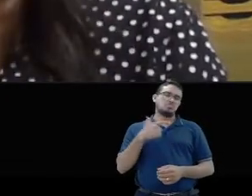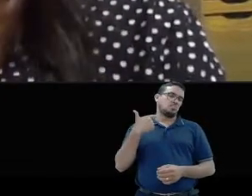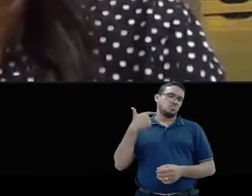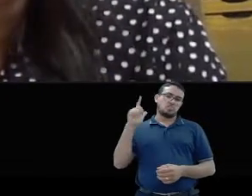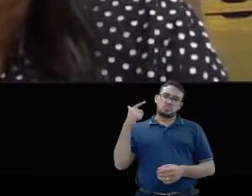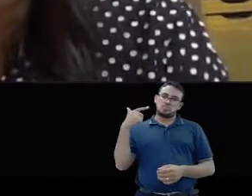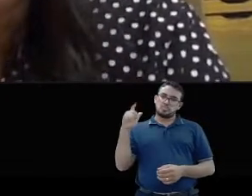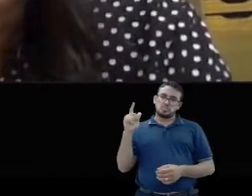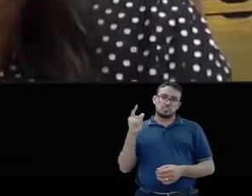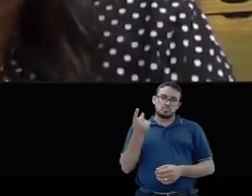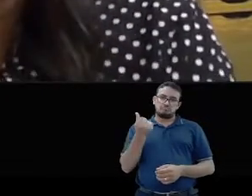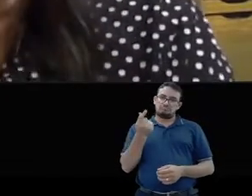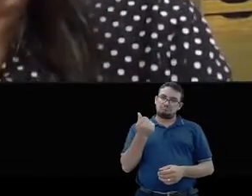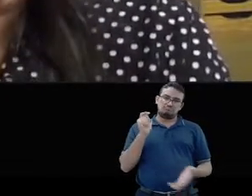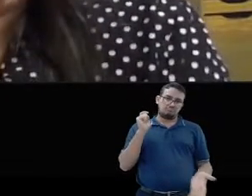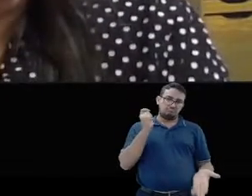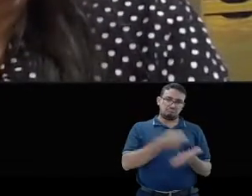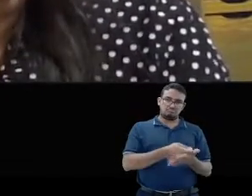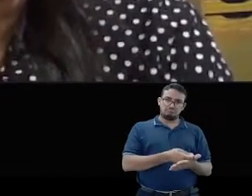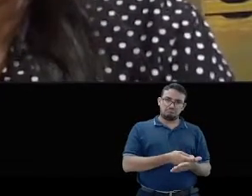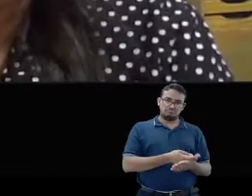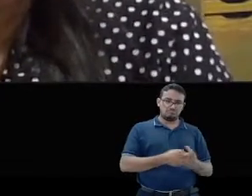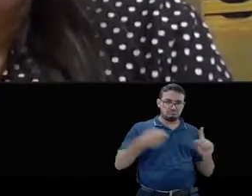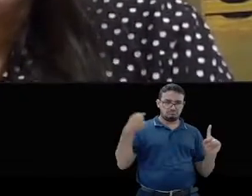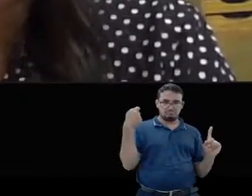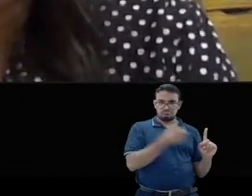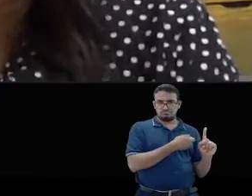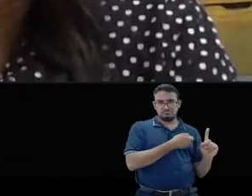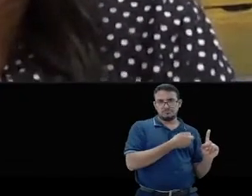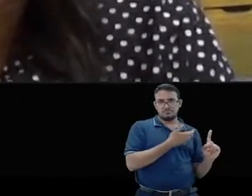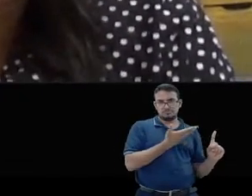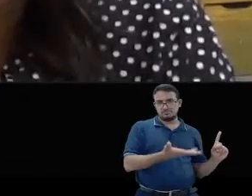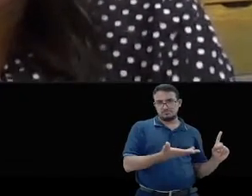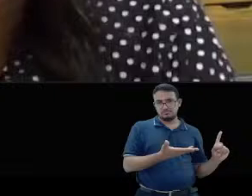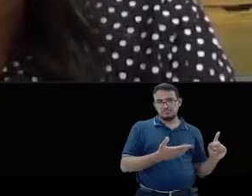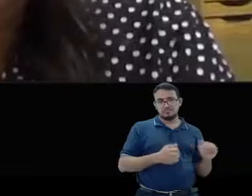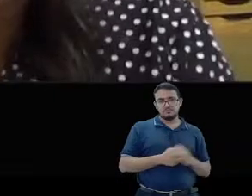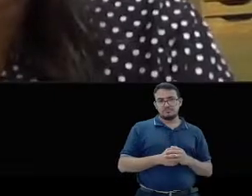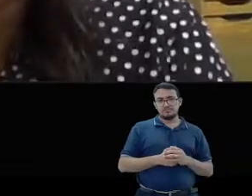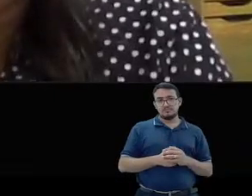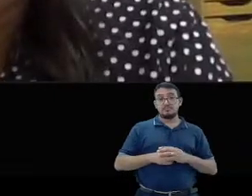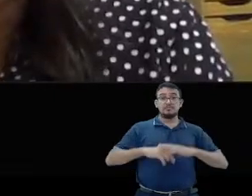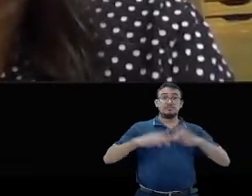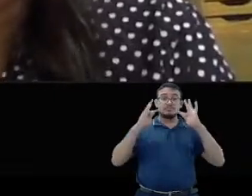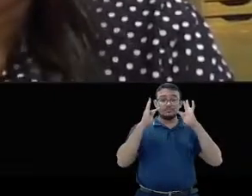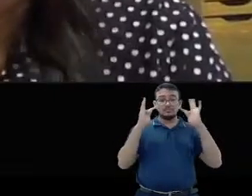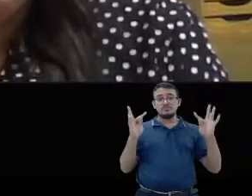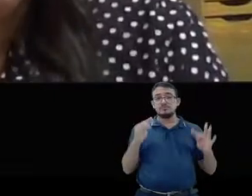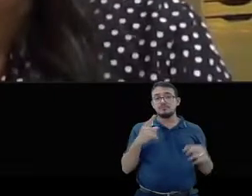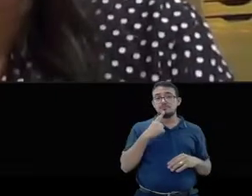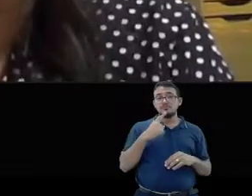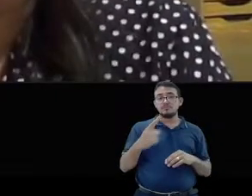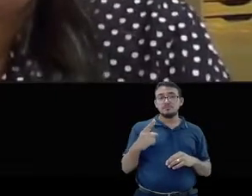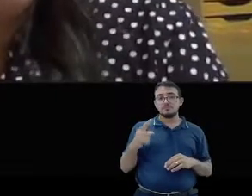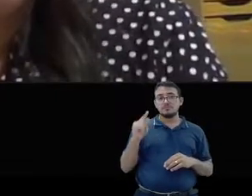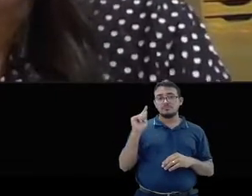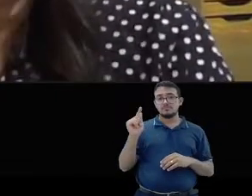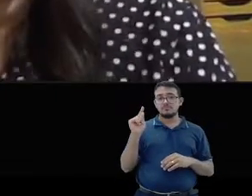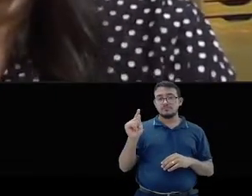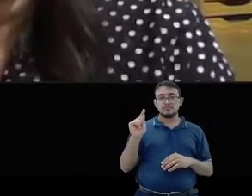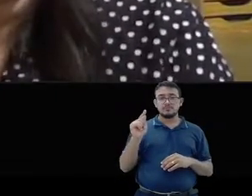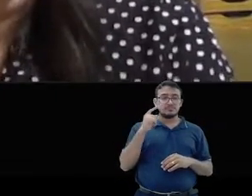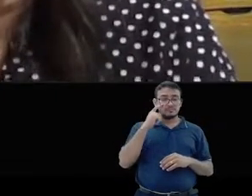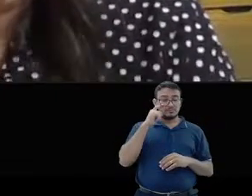remuneração para reclamante. O que é falado, o que foi falado pela testemunha, é que a testemunha